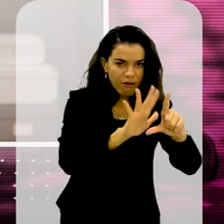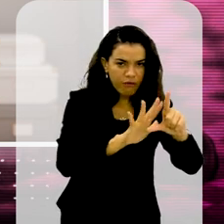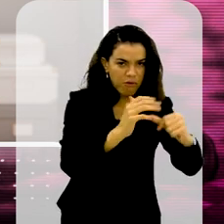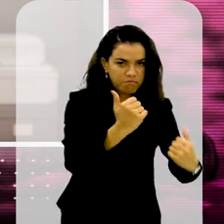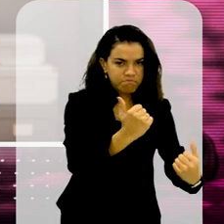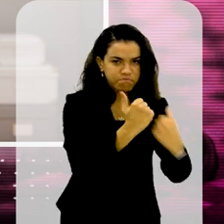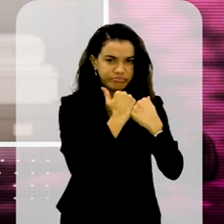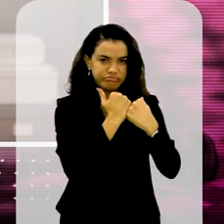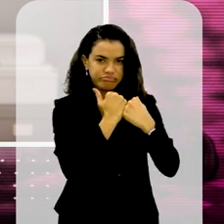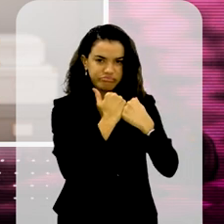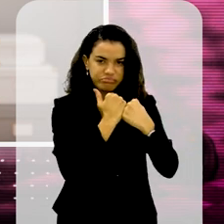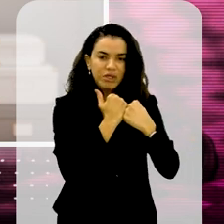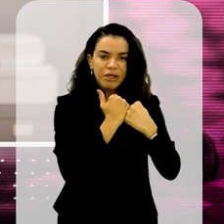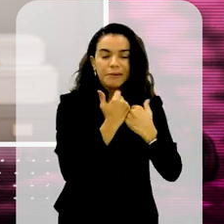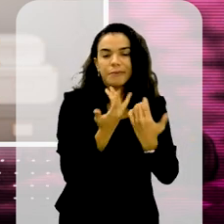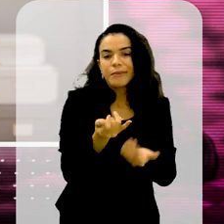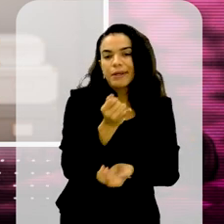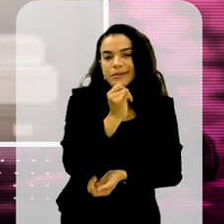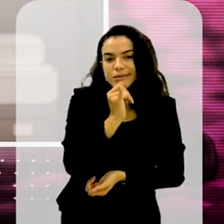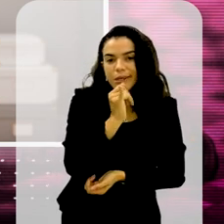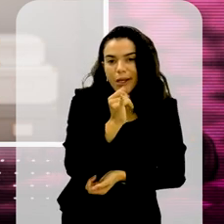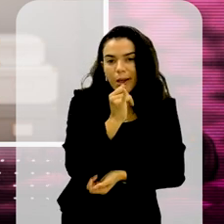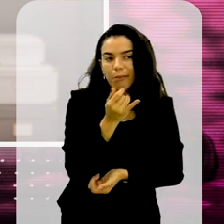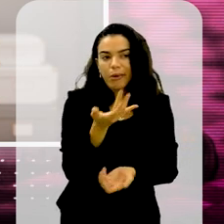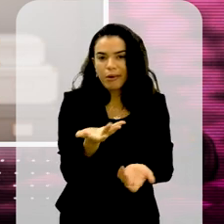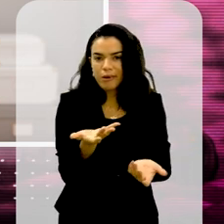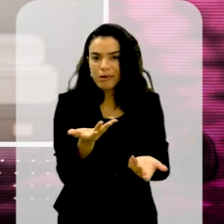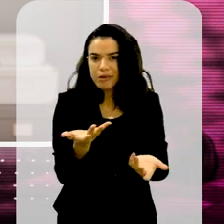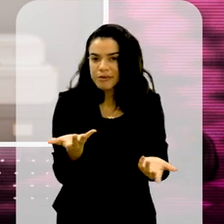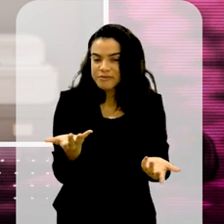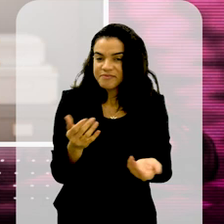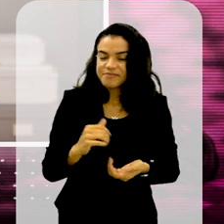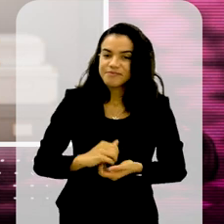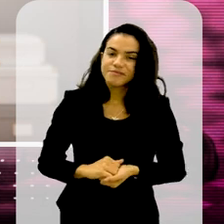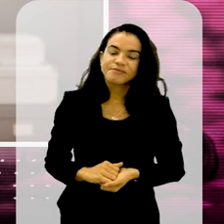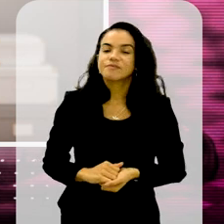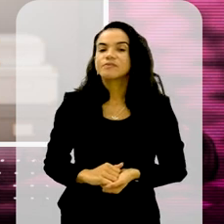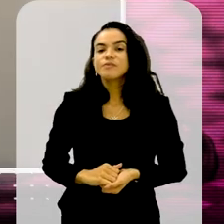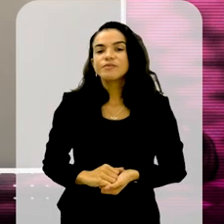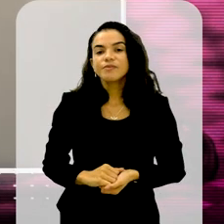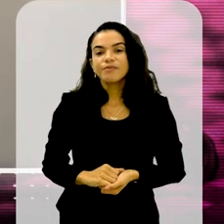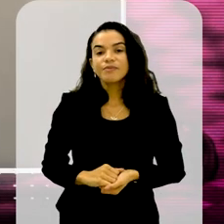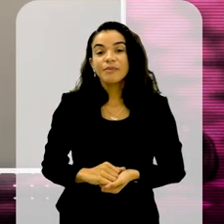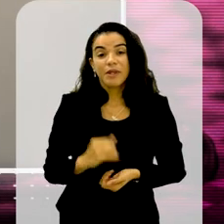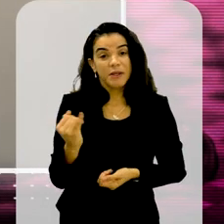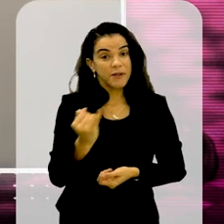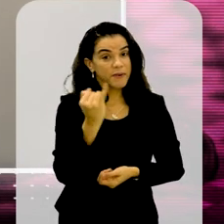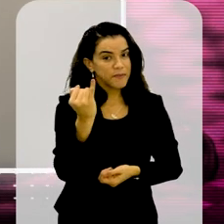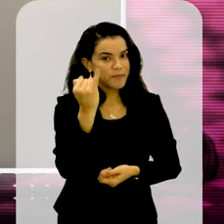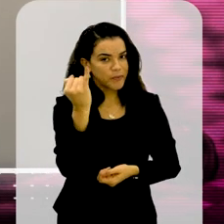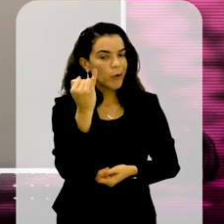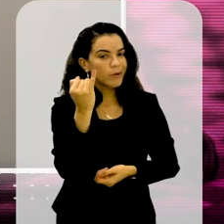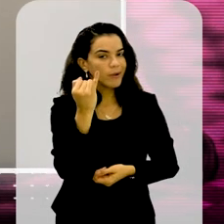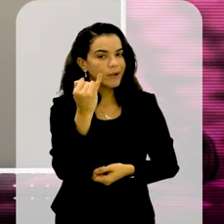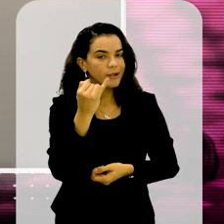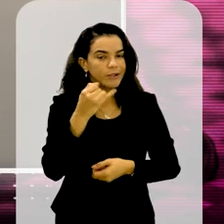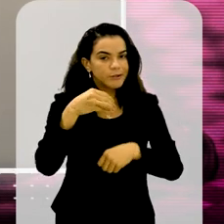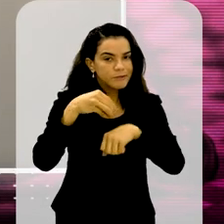dando esse suporte para, né, para essas vítimas, Raquel? Importante